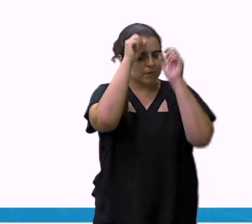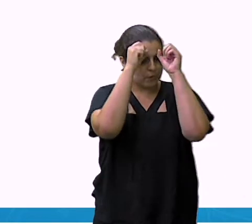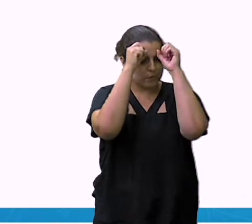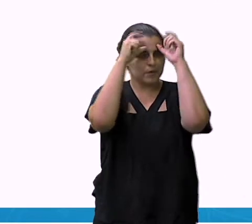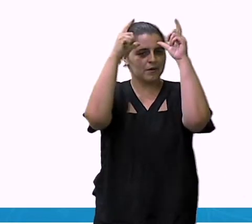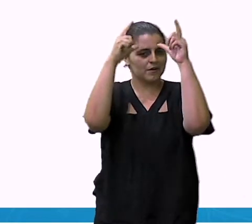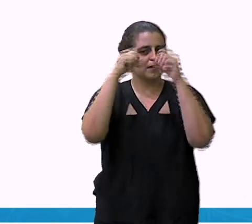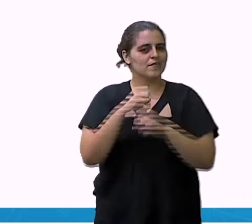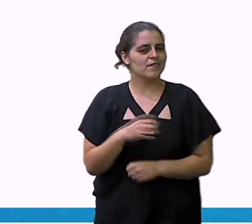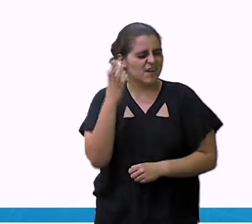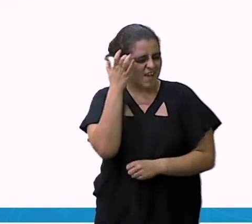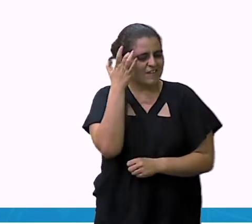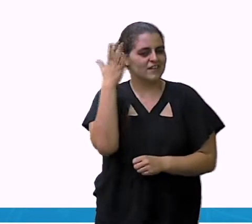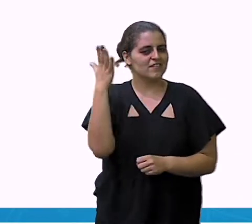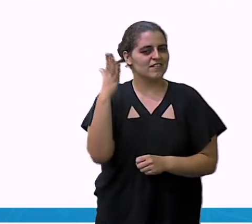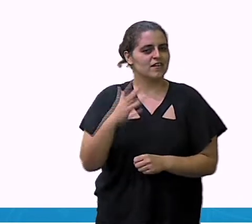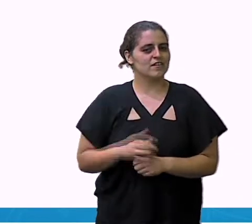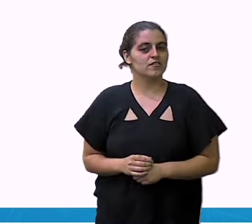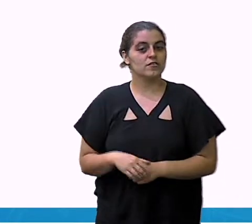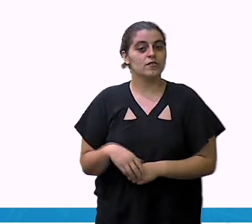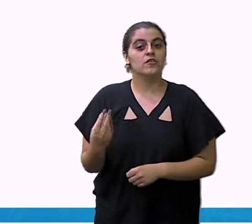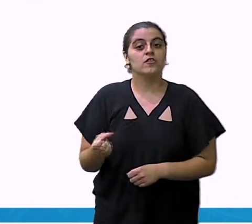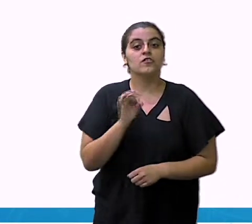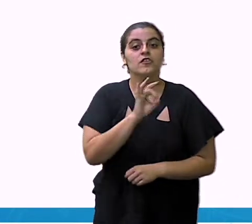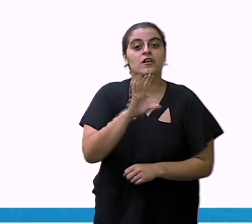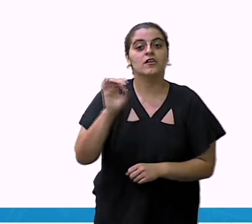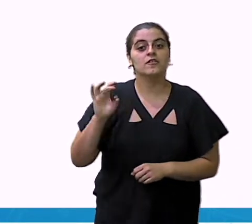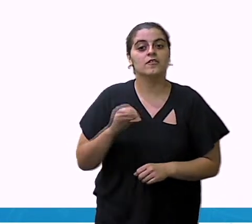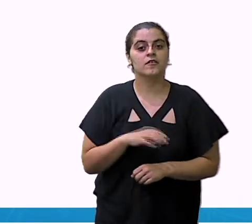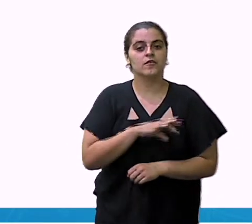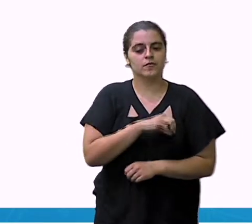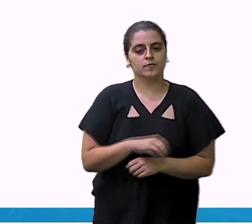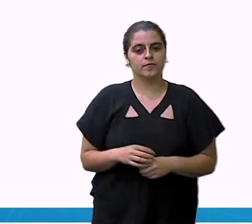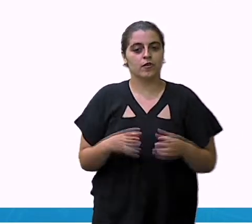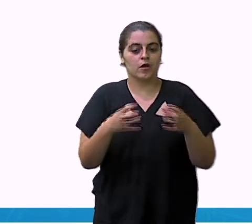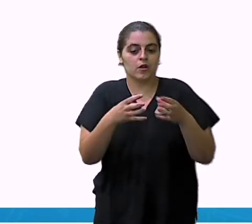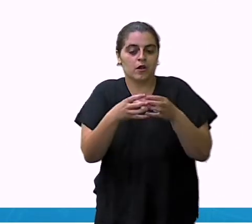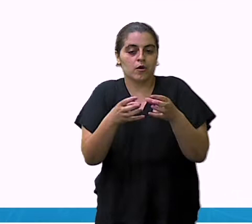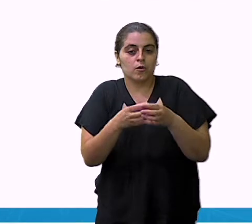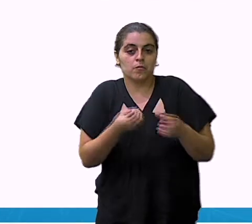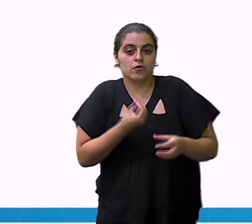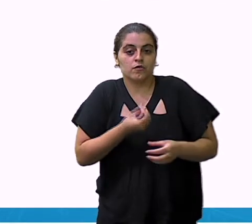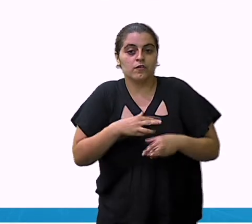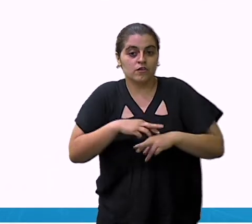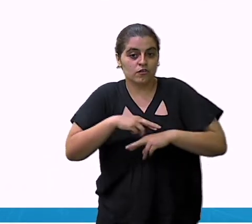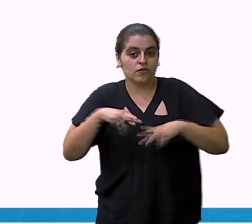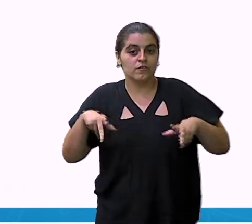Ou né, só do ser humano, não. De todo ser vivo.